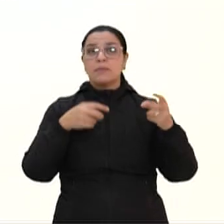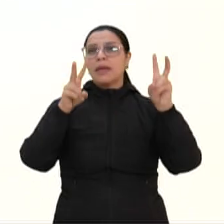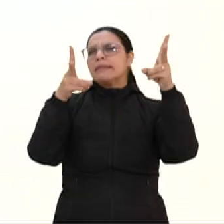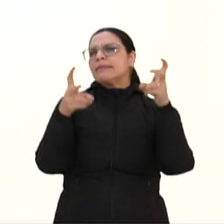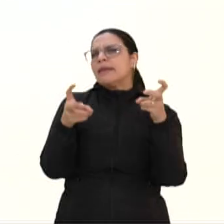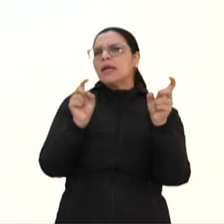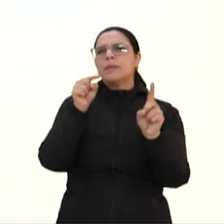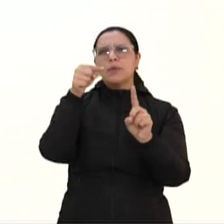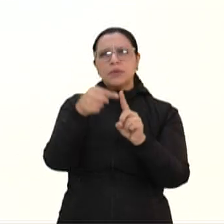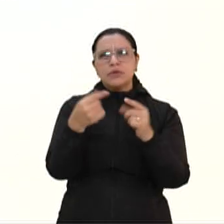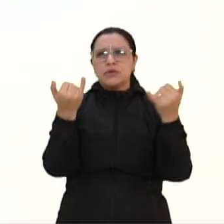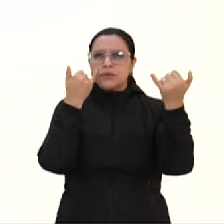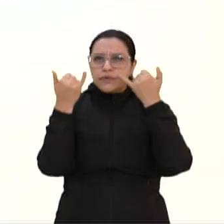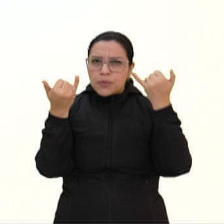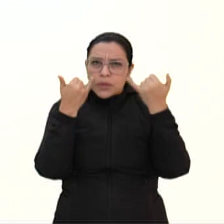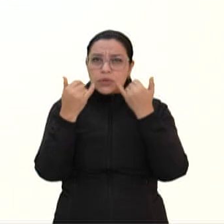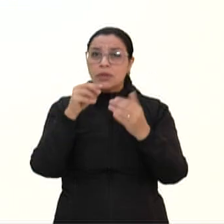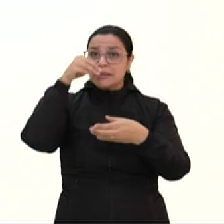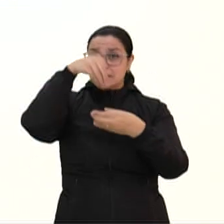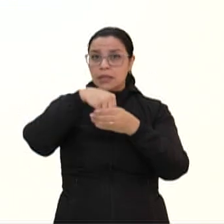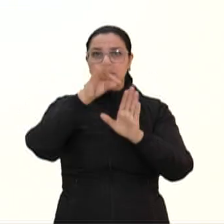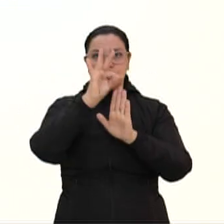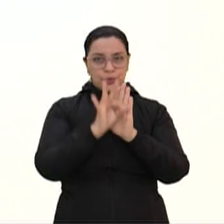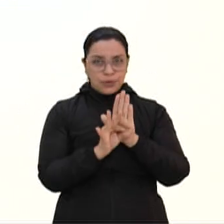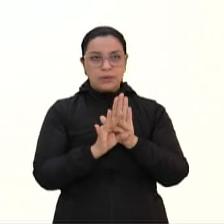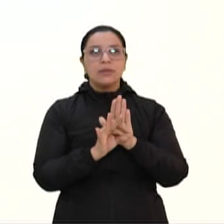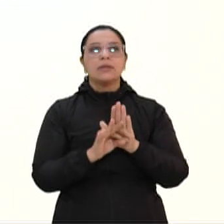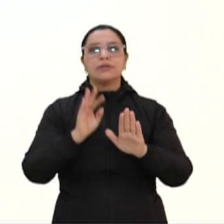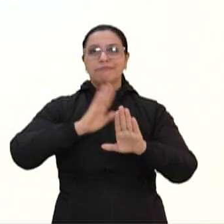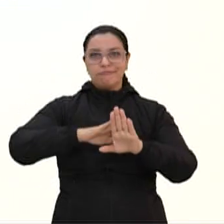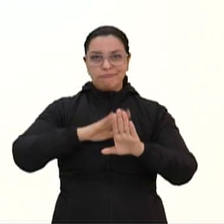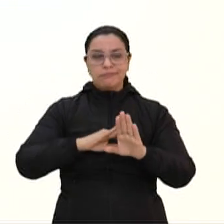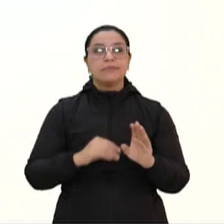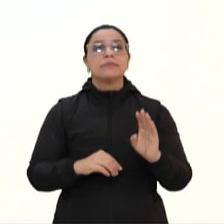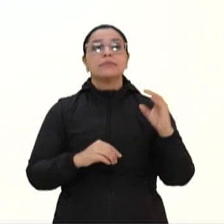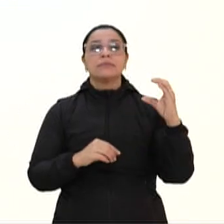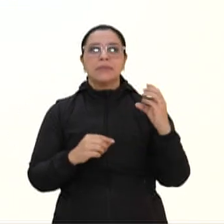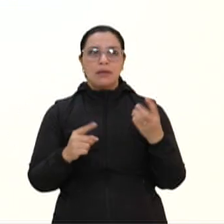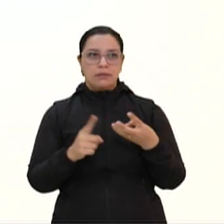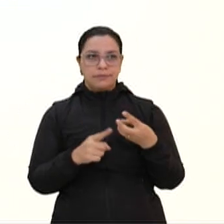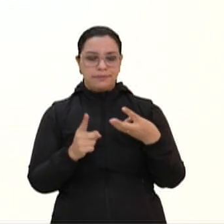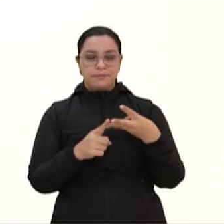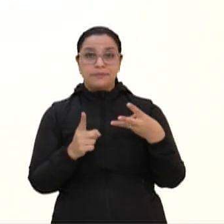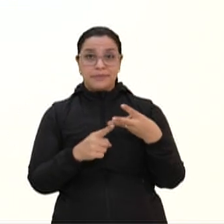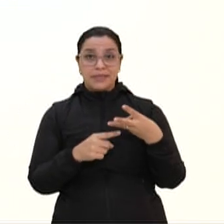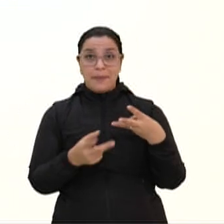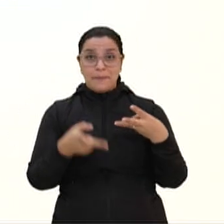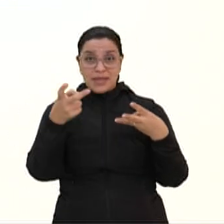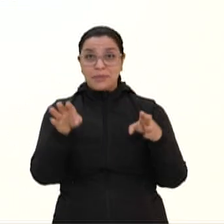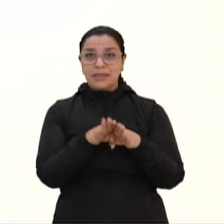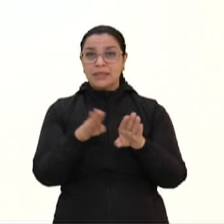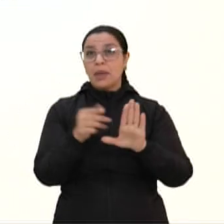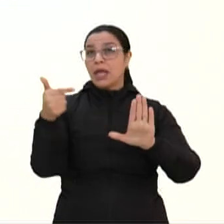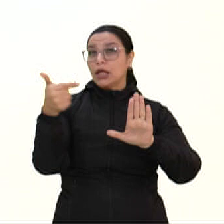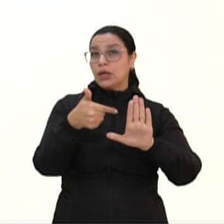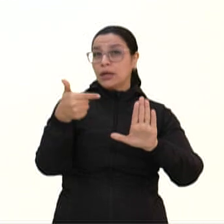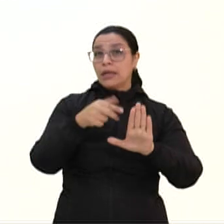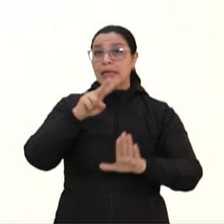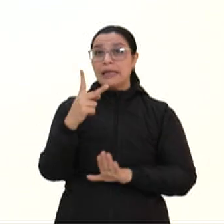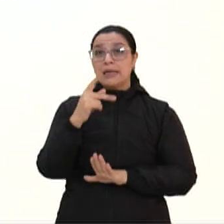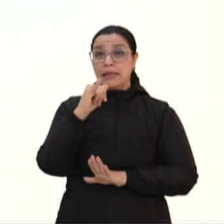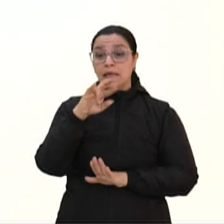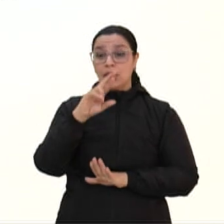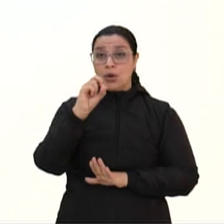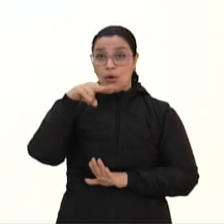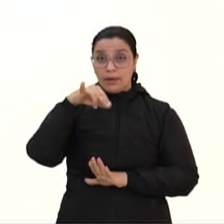tema, finalidade, informações explícitas e implícitas em texto, identificar efeitos de ironia ou humor em